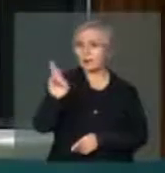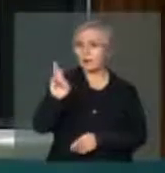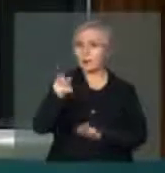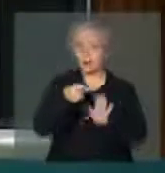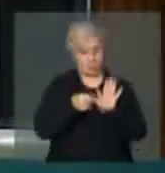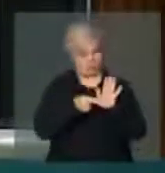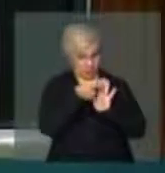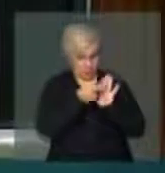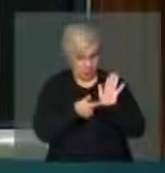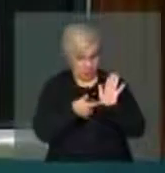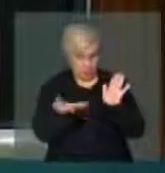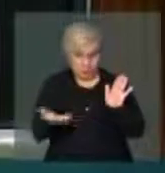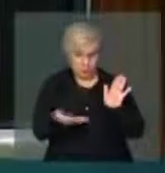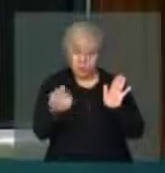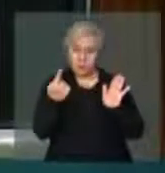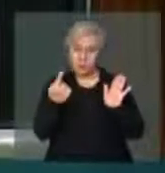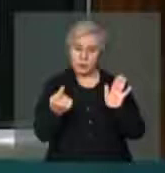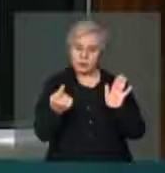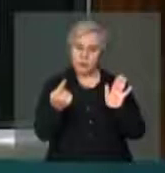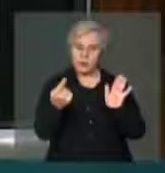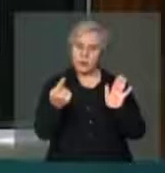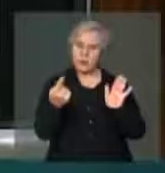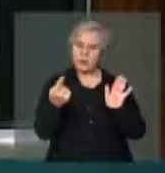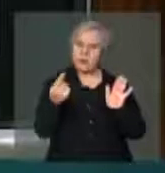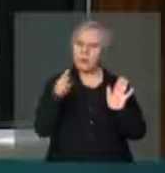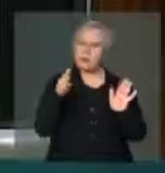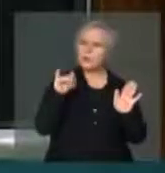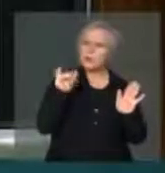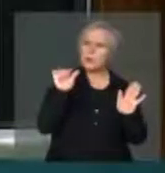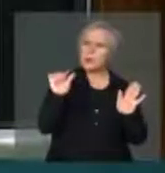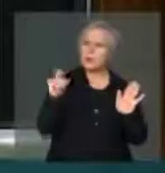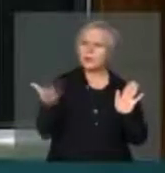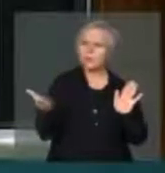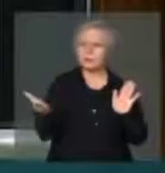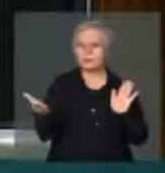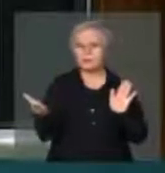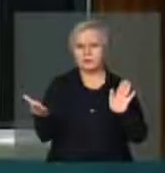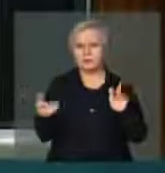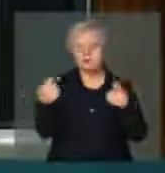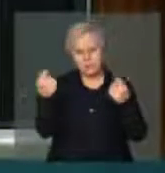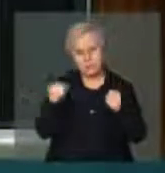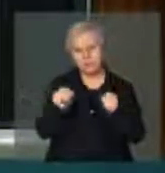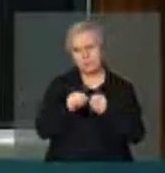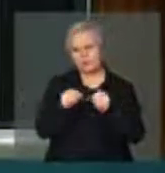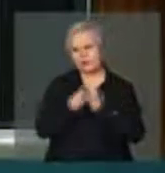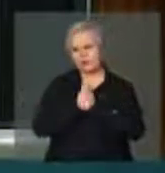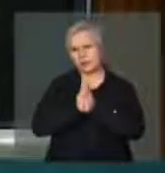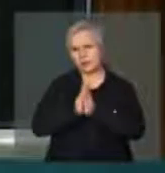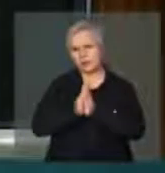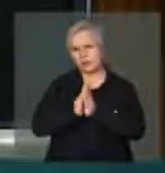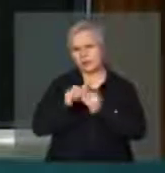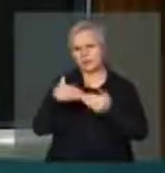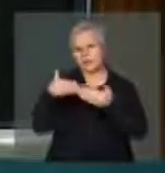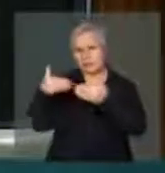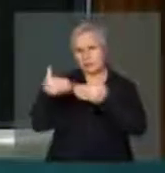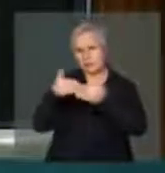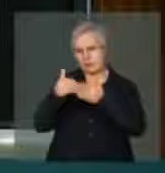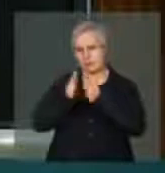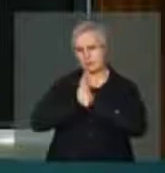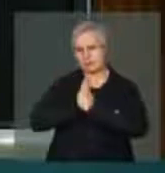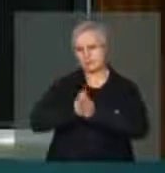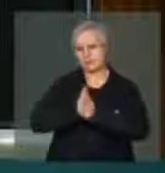1 bilhão e pouco. Por que não fazer isto aí? Então eu quero, senhor presidente, fazer aqui um